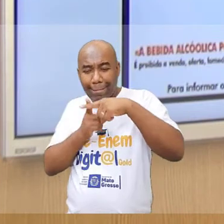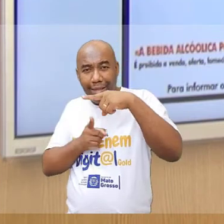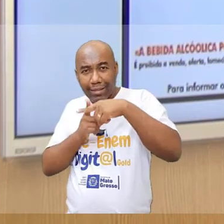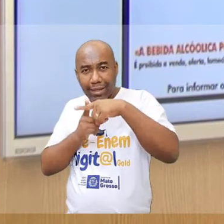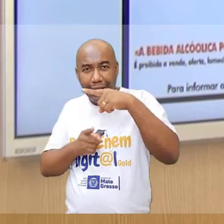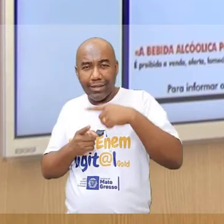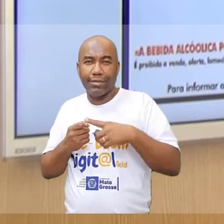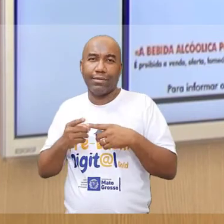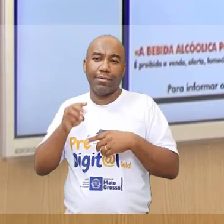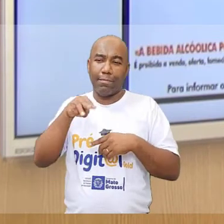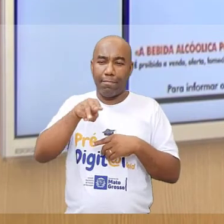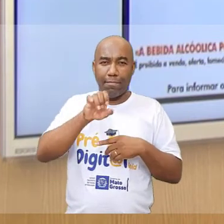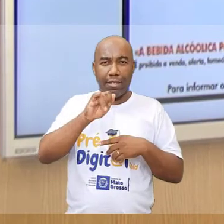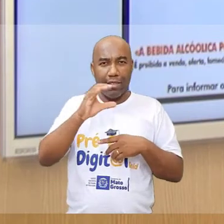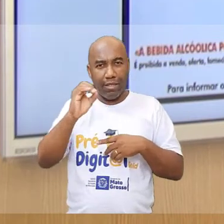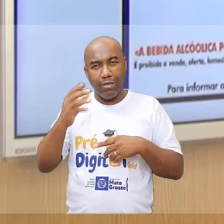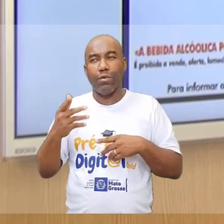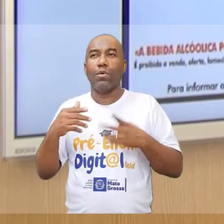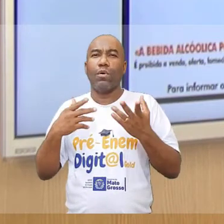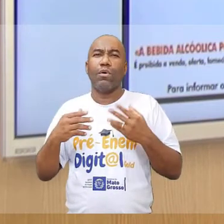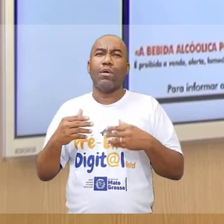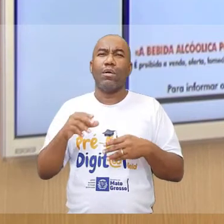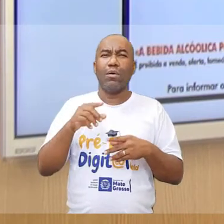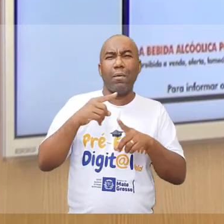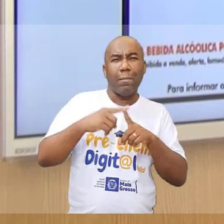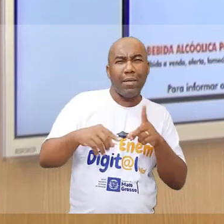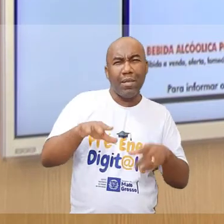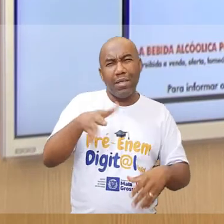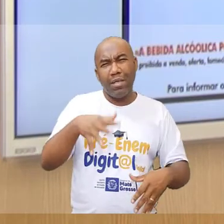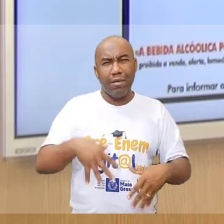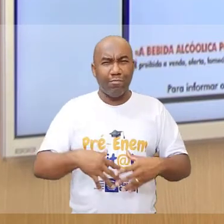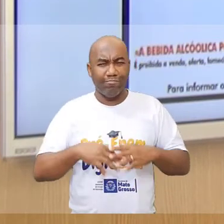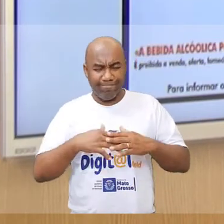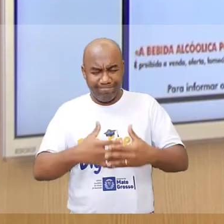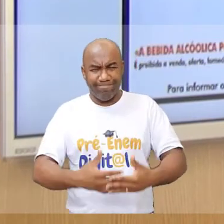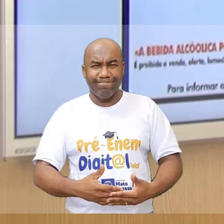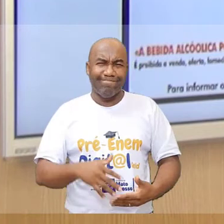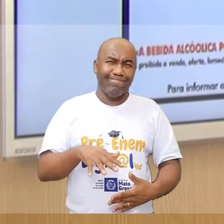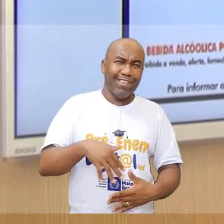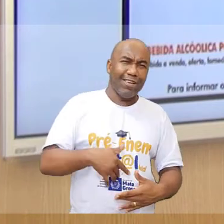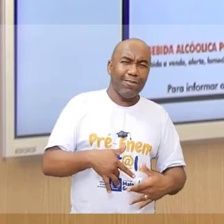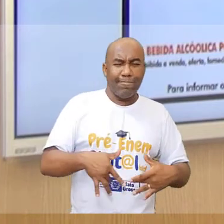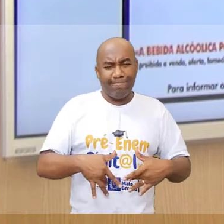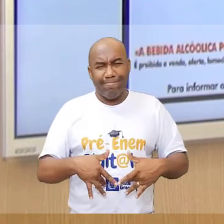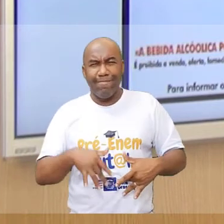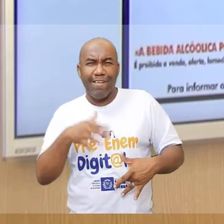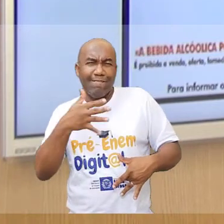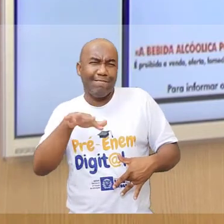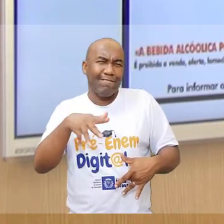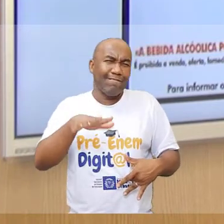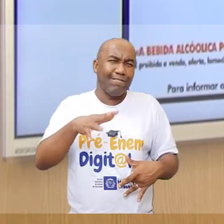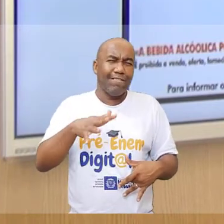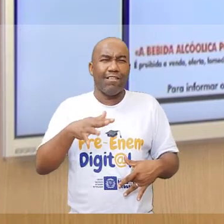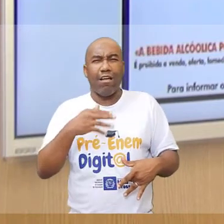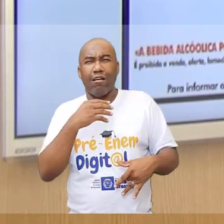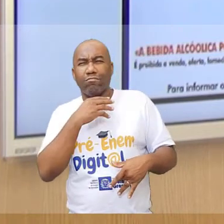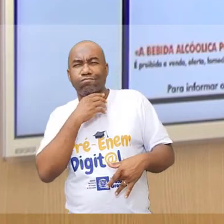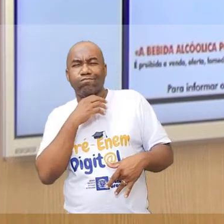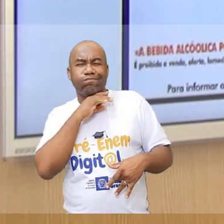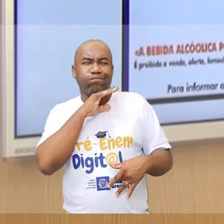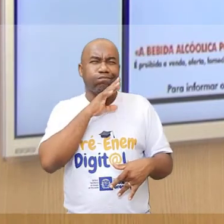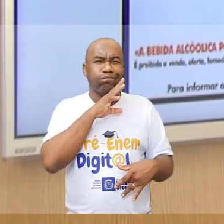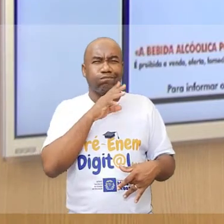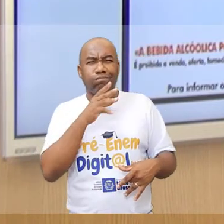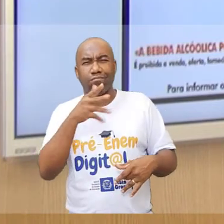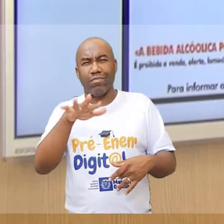meio enjoada. Poxa, meia no sentido de metade, né? E meio enjoada,